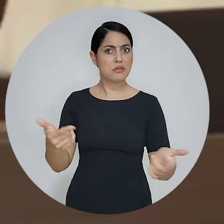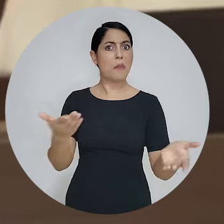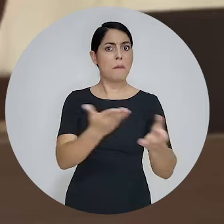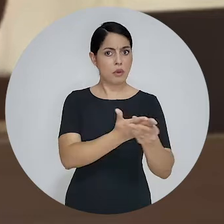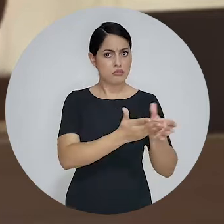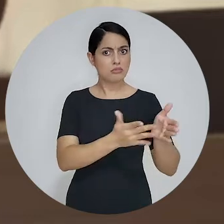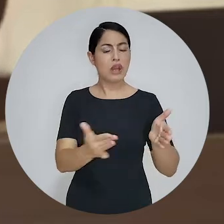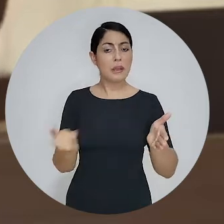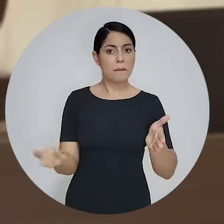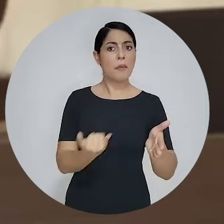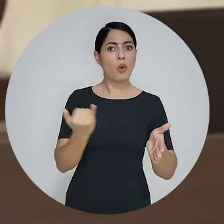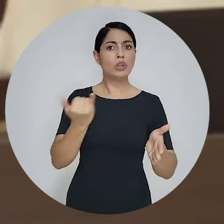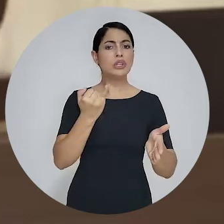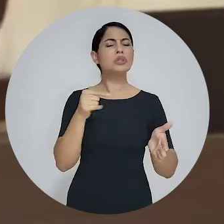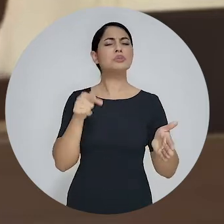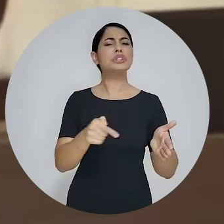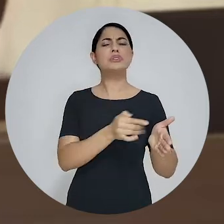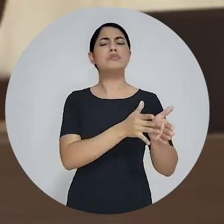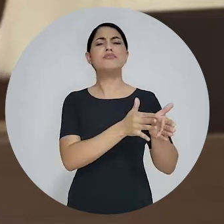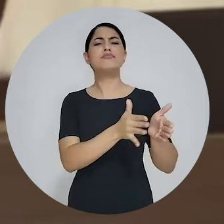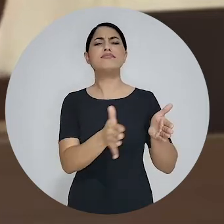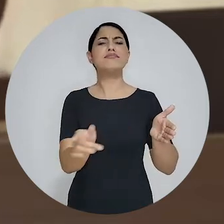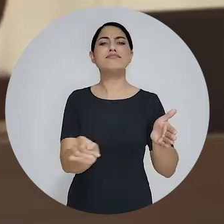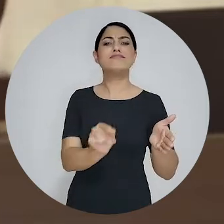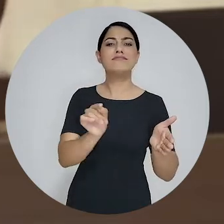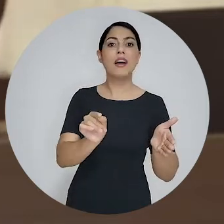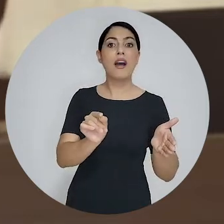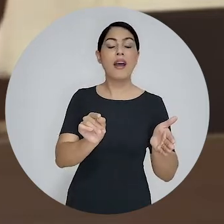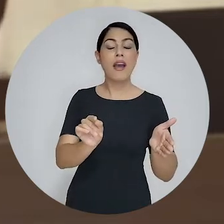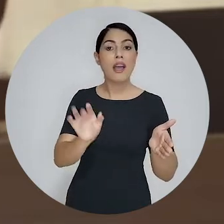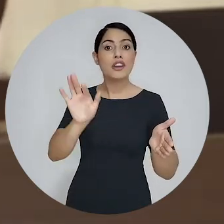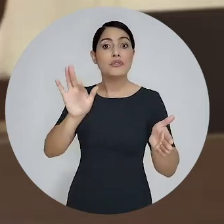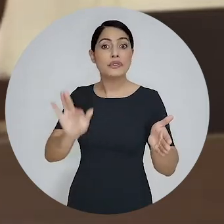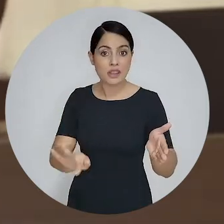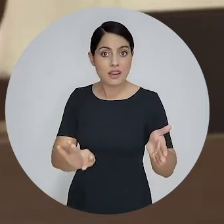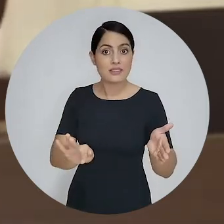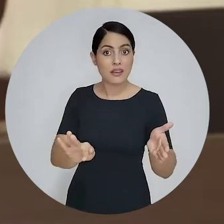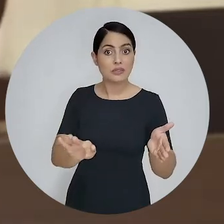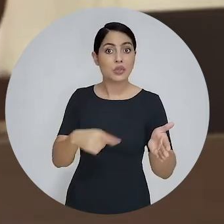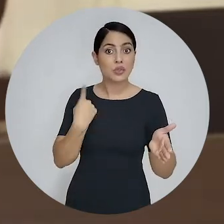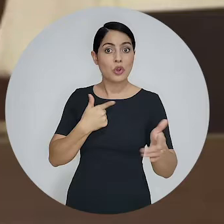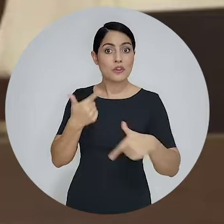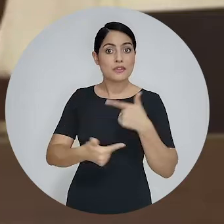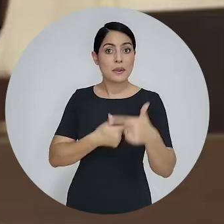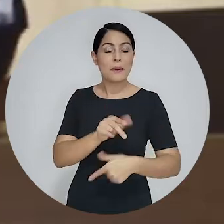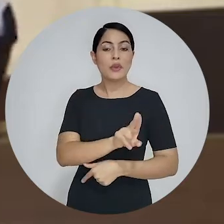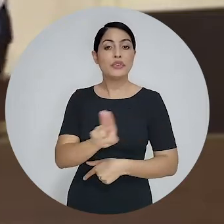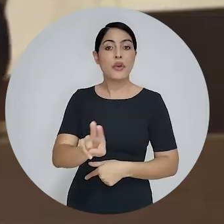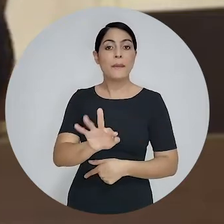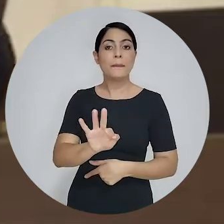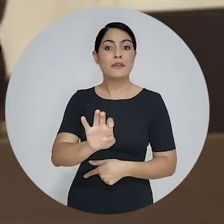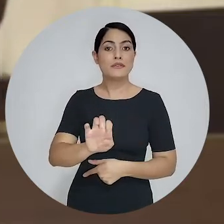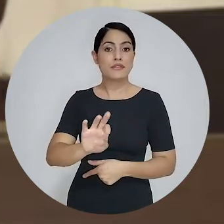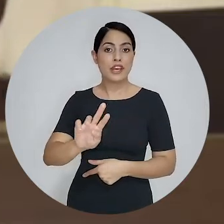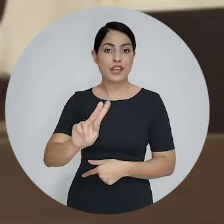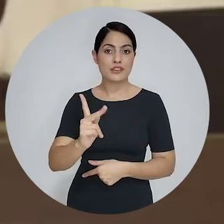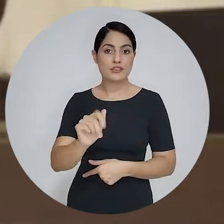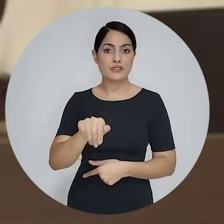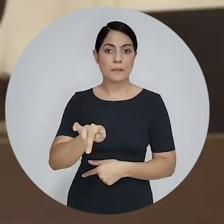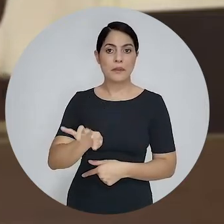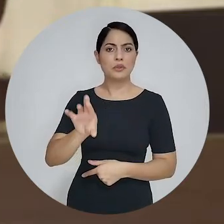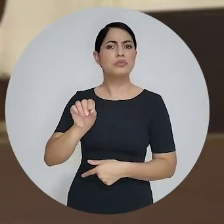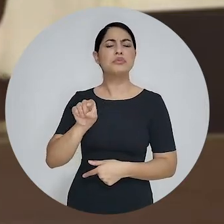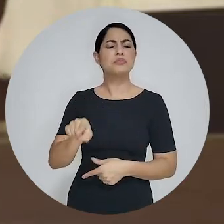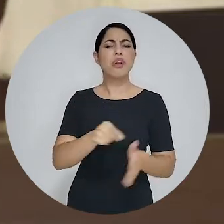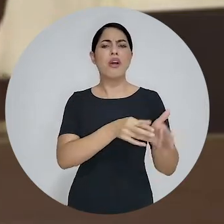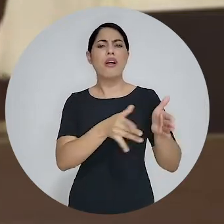praticar este importante ato processual, né? Esse que nós chamamos de o fechamento do nosso trabalho,